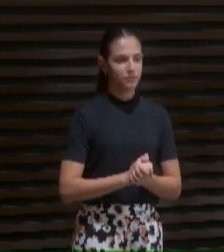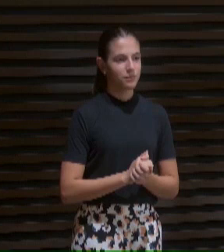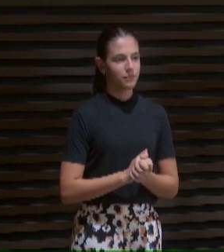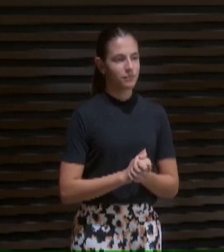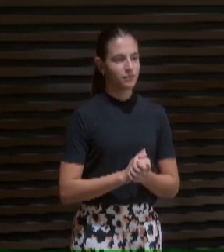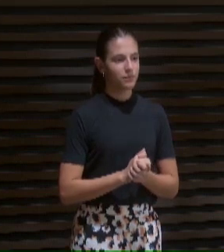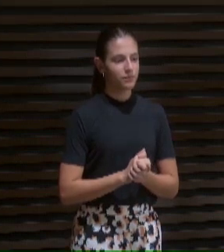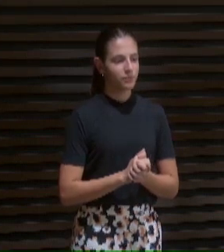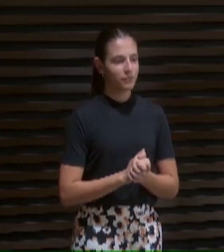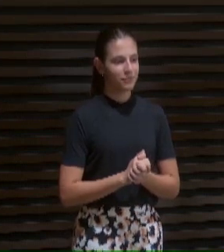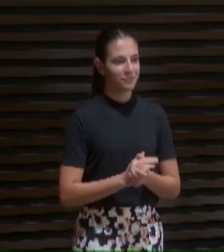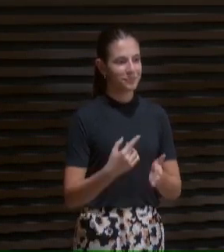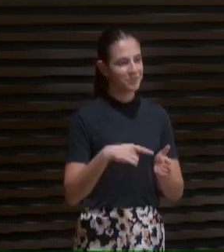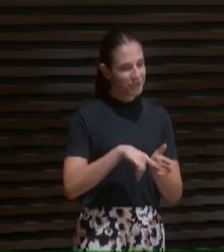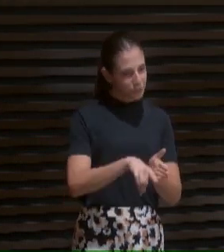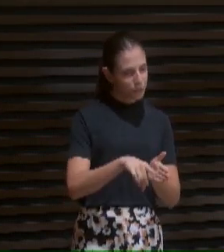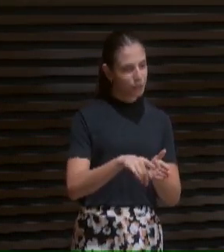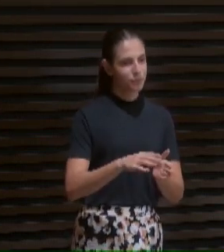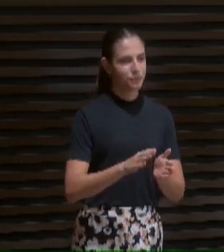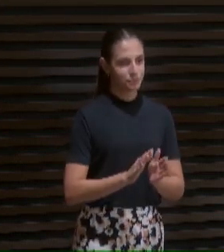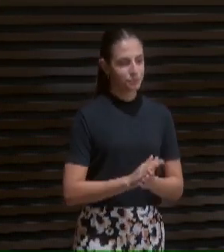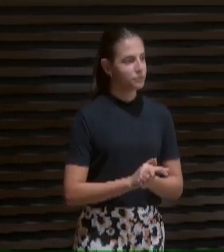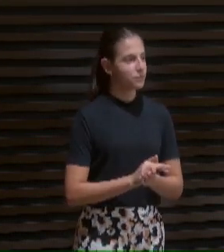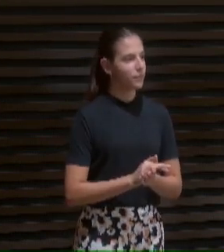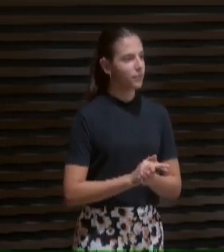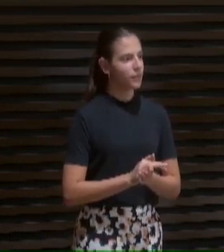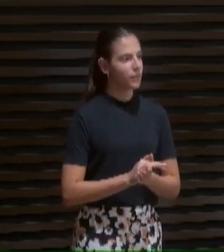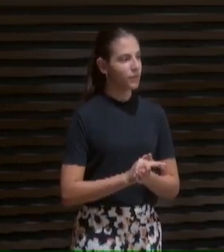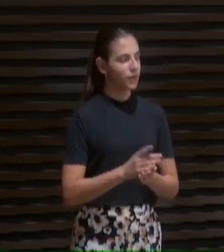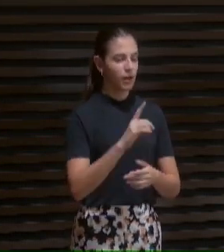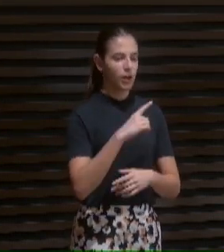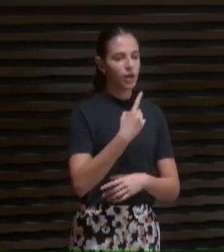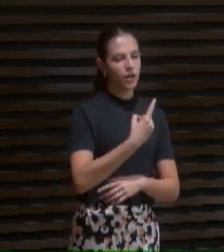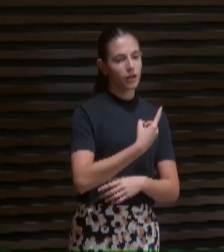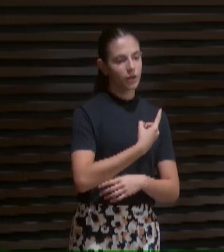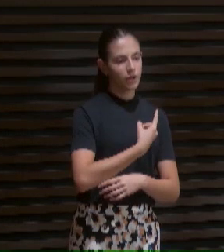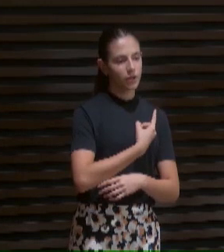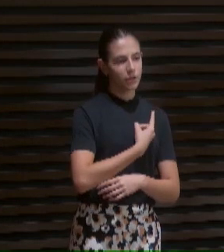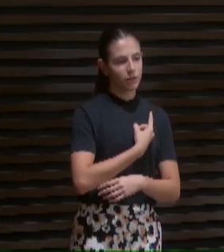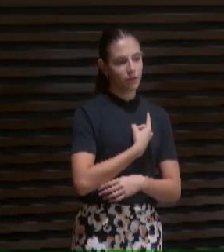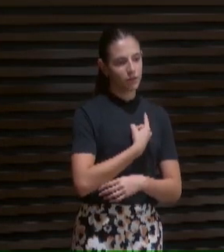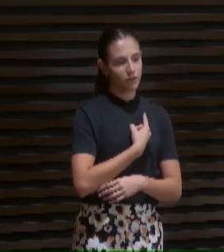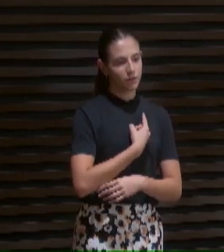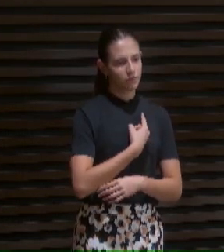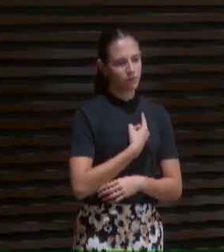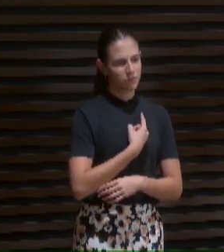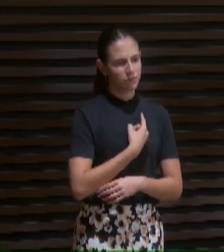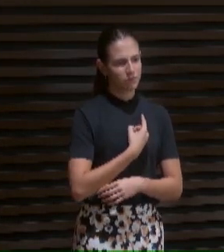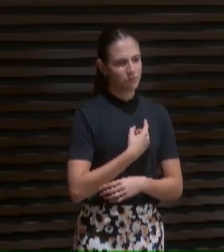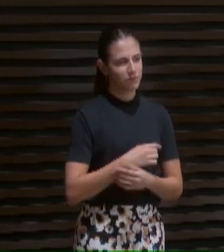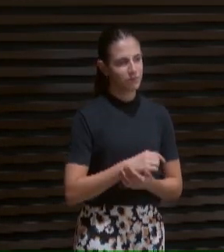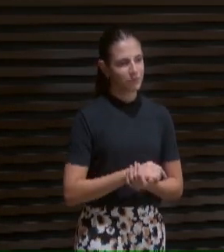Deus, isso para Adão, porque ele disse assim, nós corremos lá e fomos fazer uma tanguinha,